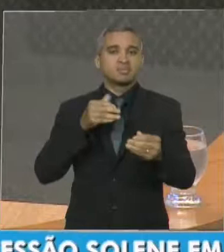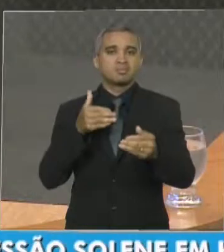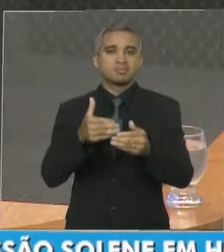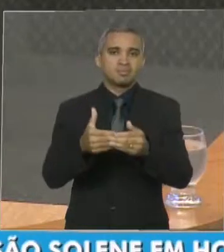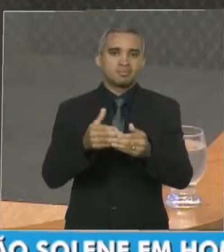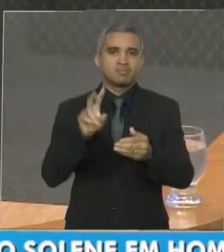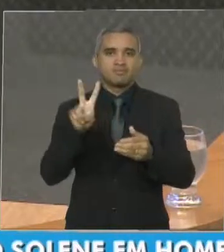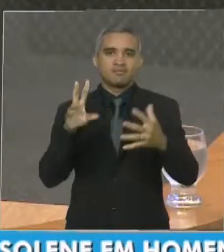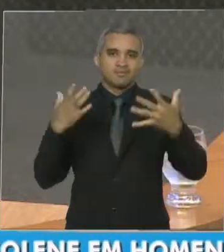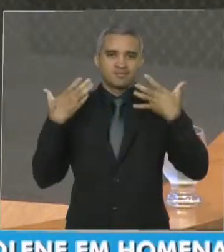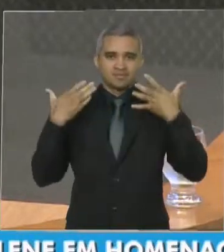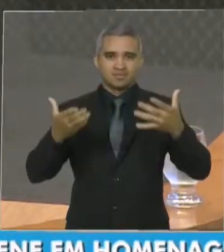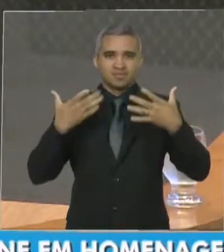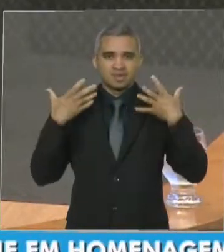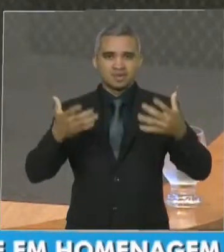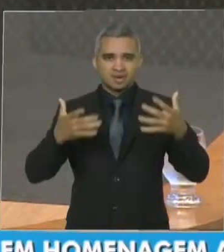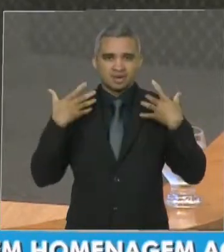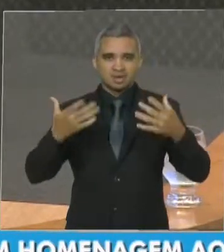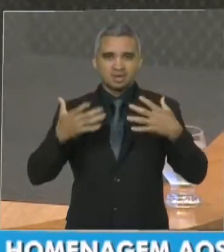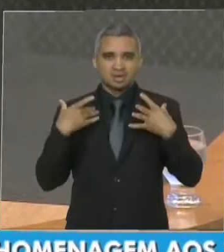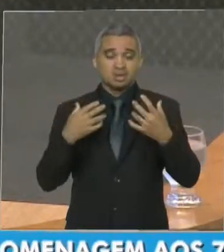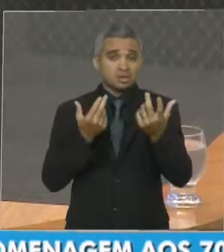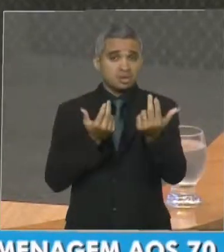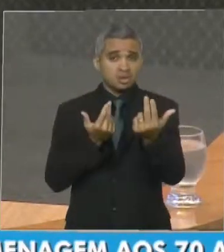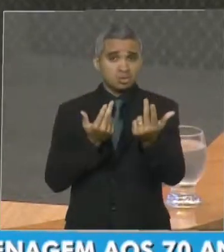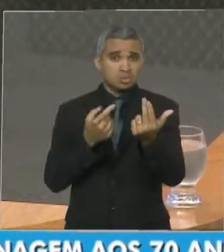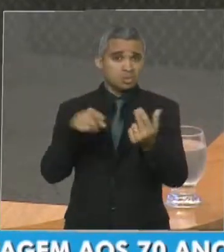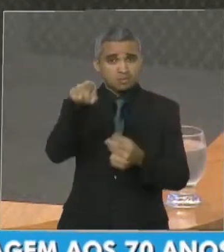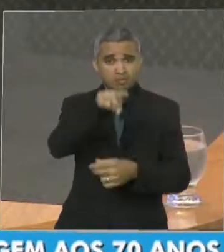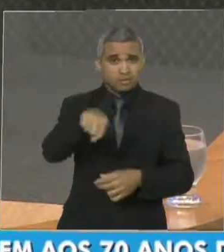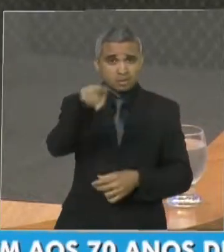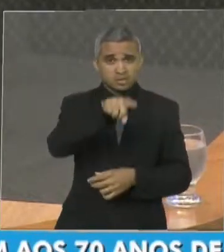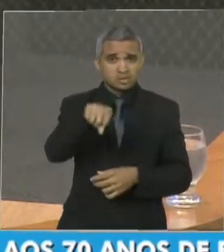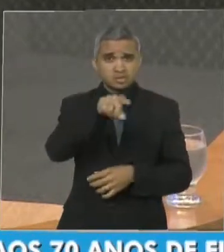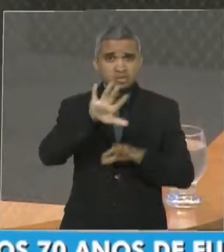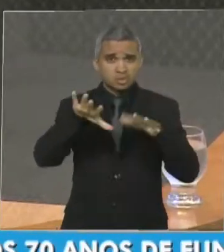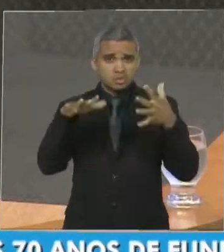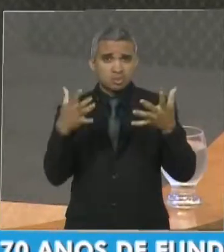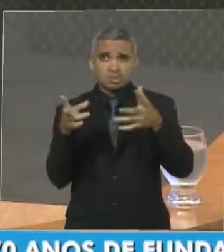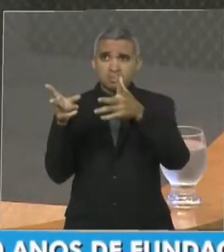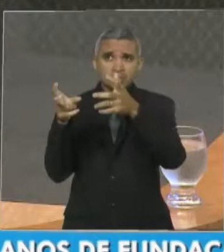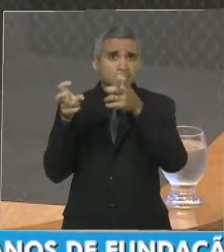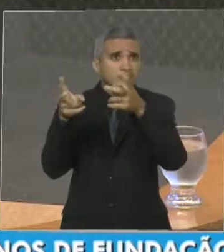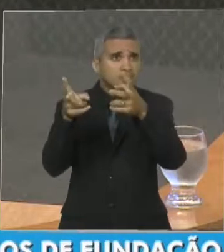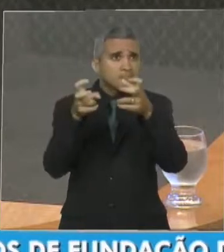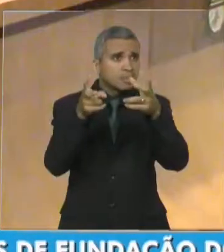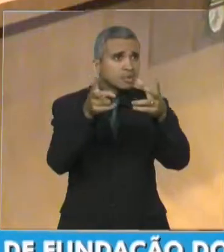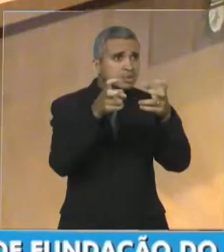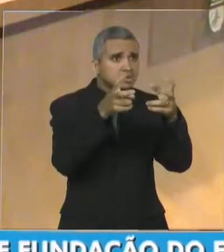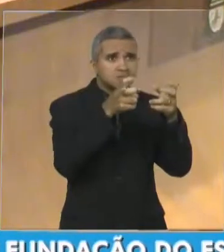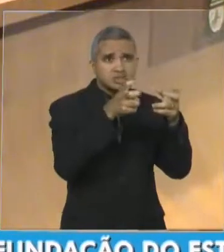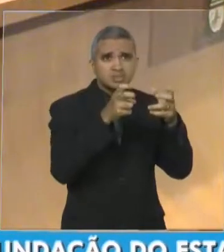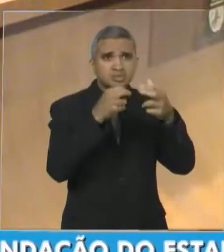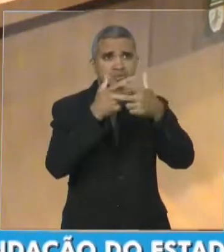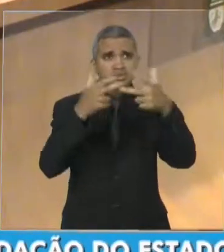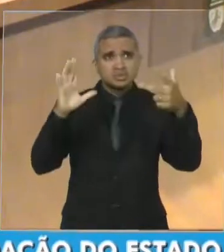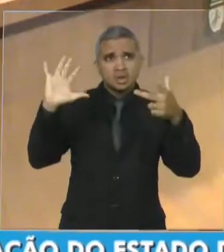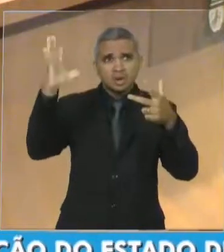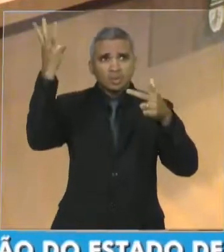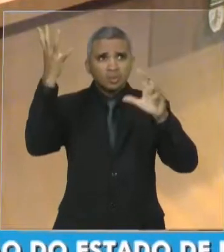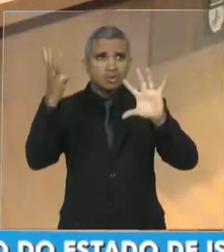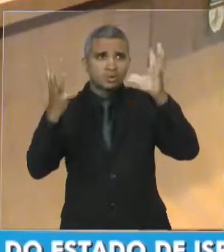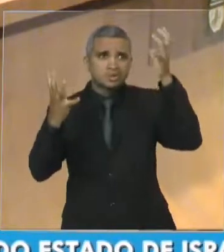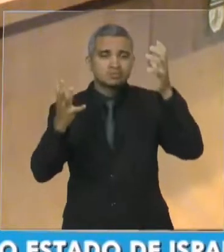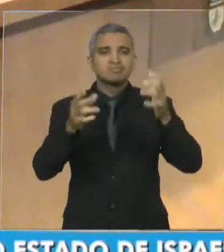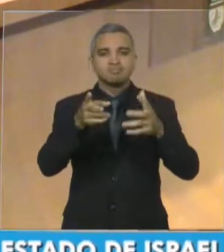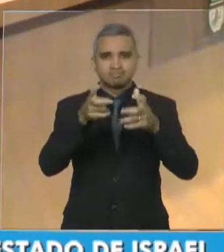vós, quando virdes todas essas coisas, sabeis que está próximo às portas. Em